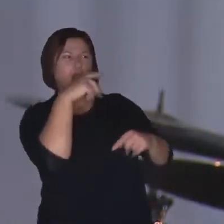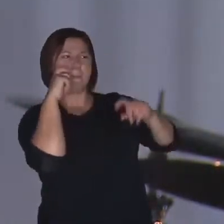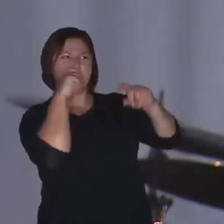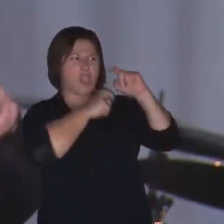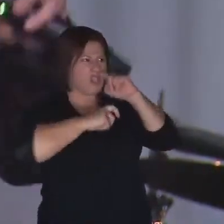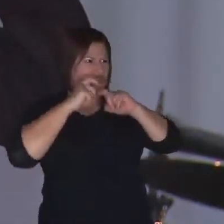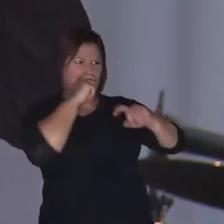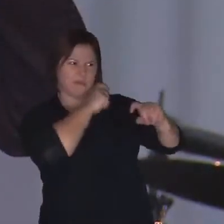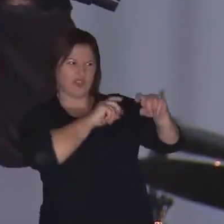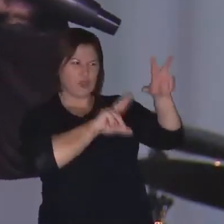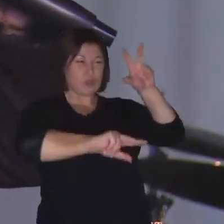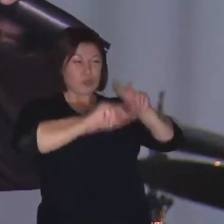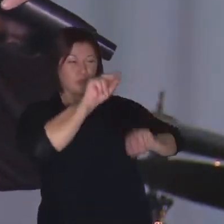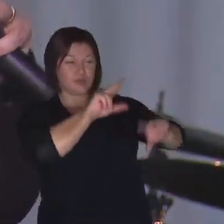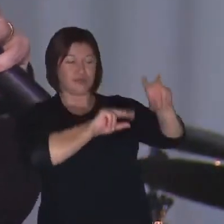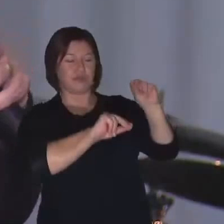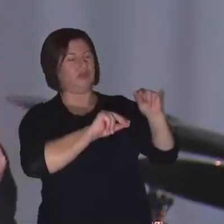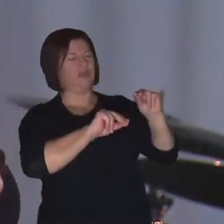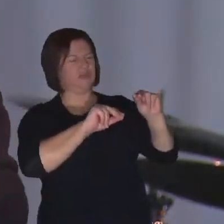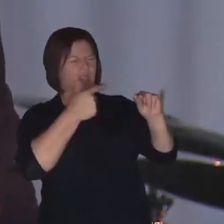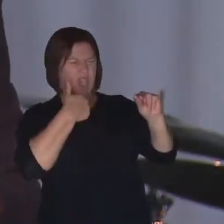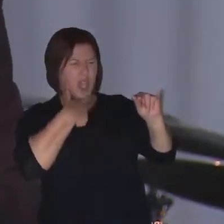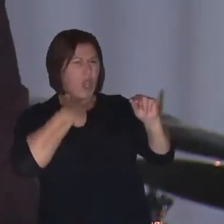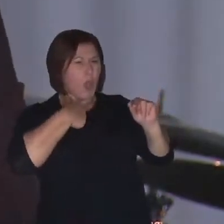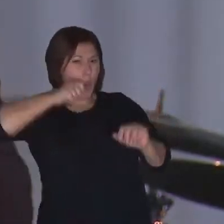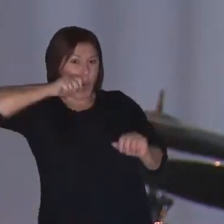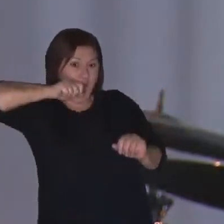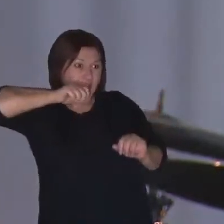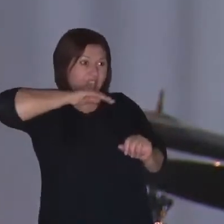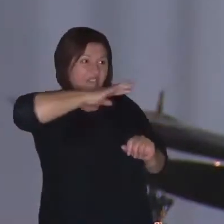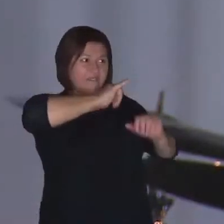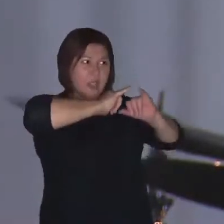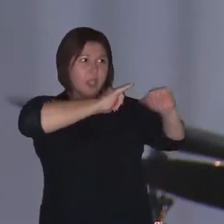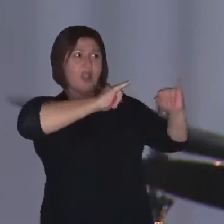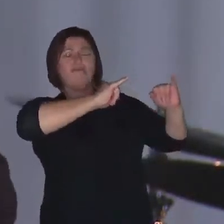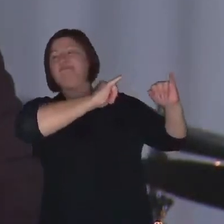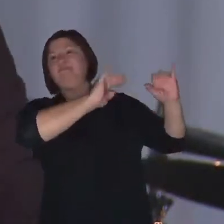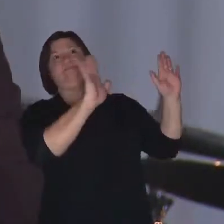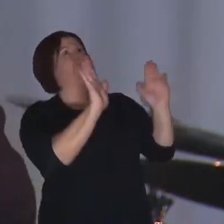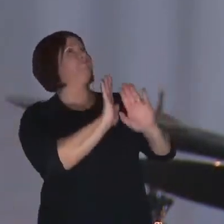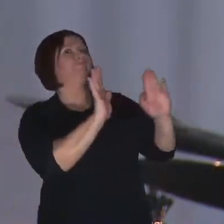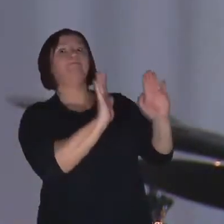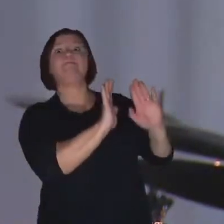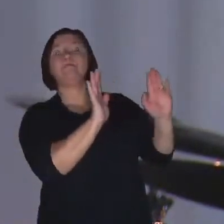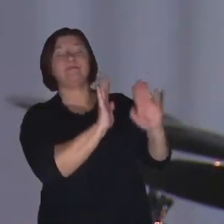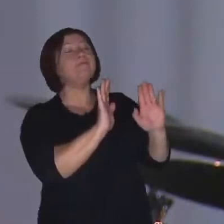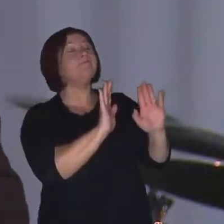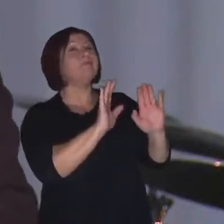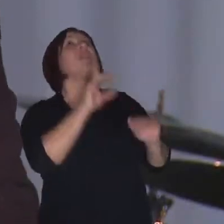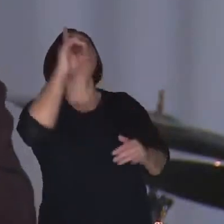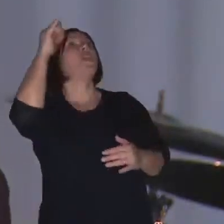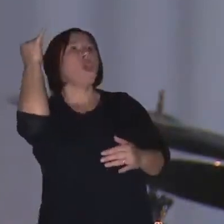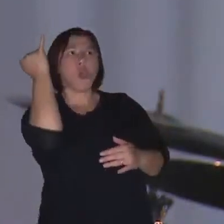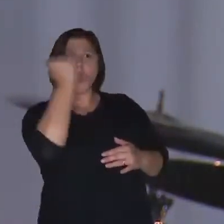nome. Eu não os enviei, declara o Senhor. Assim diz o soberano Senhor: quando se completarem